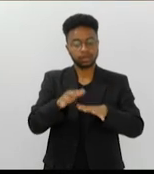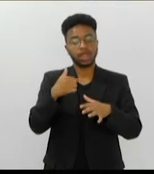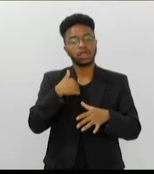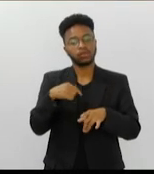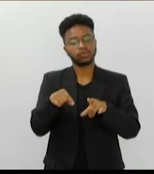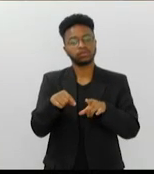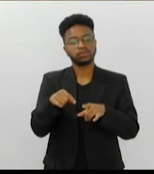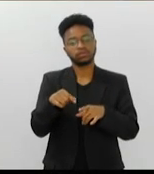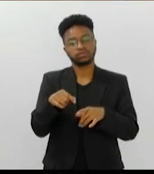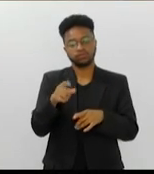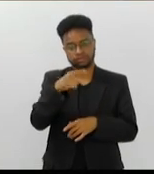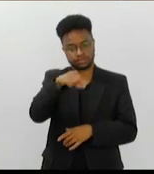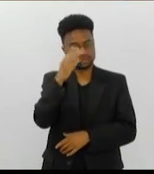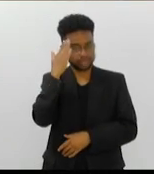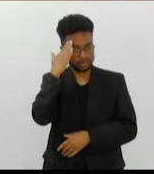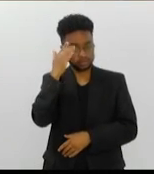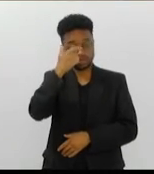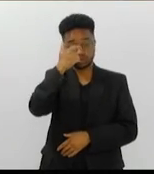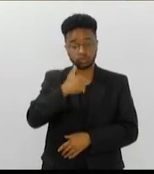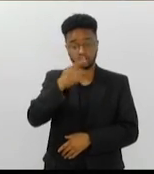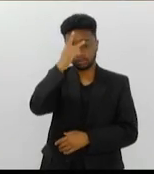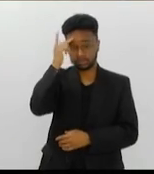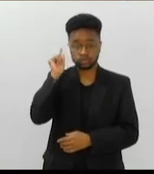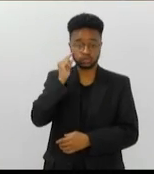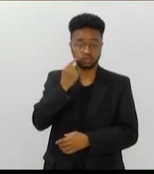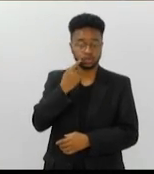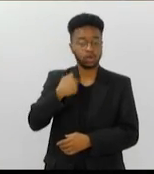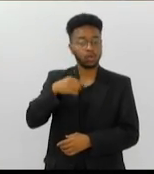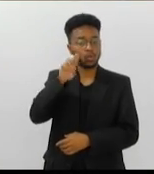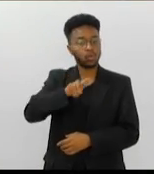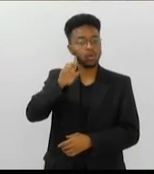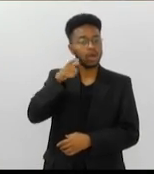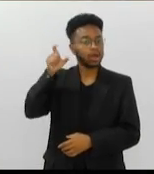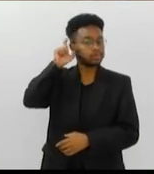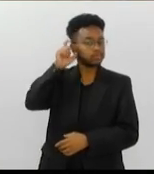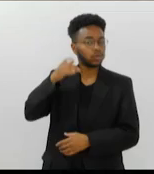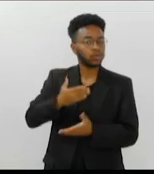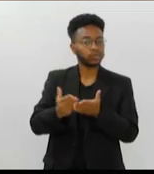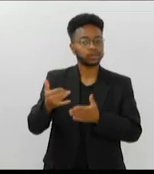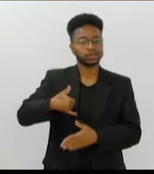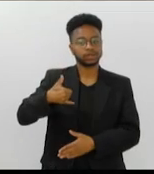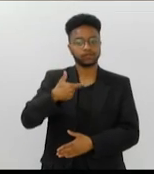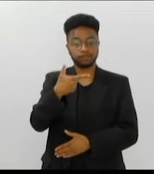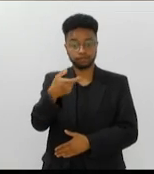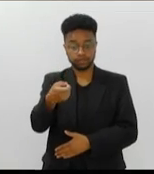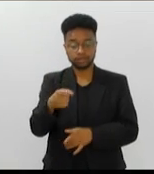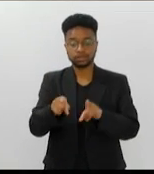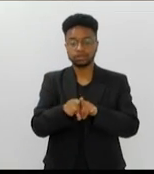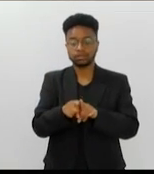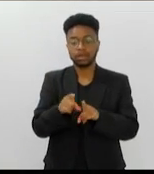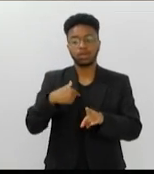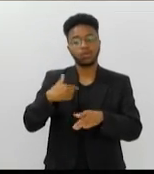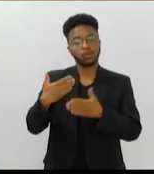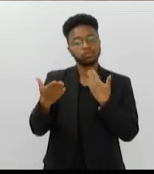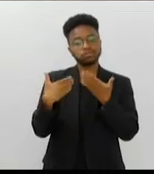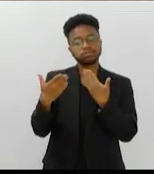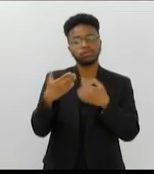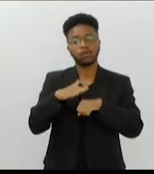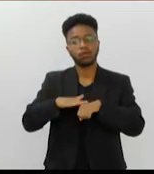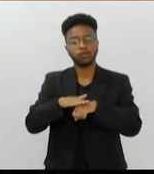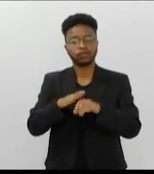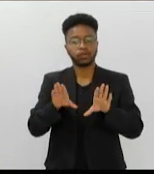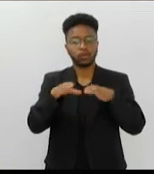pessoas sabem aqui, eu sou uma pessoa surda, eu uso próteses auditivas desde meus 20 anos e tenho conversado, dialogado muito com